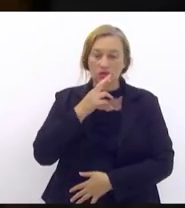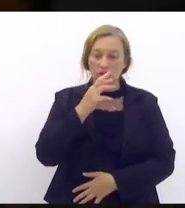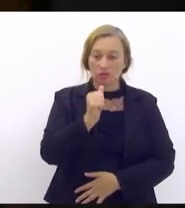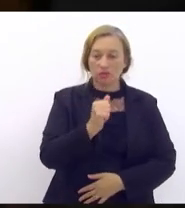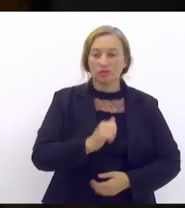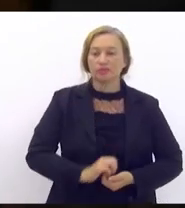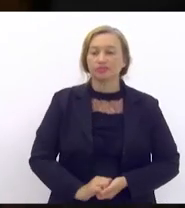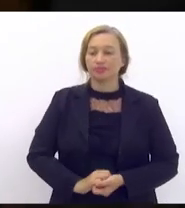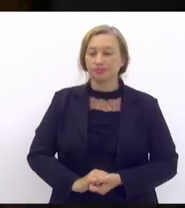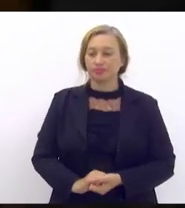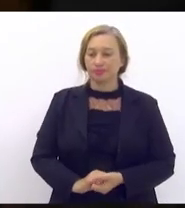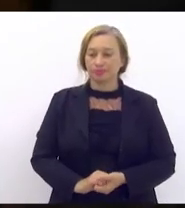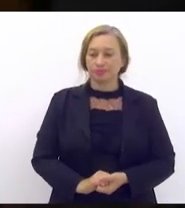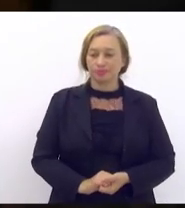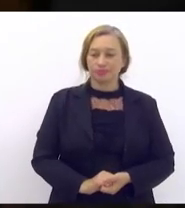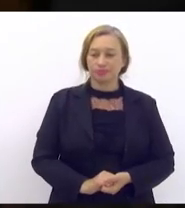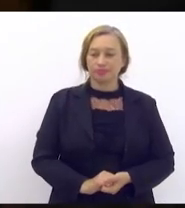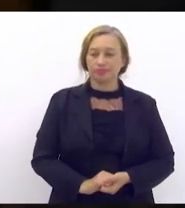Rodrigo Amorim,